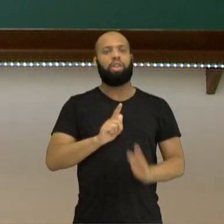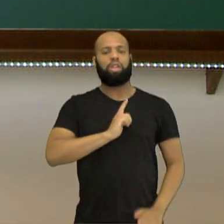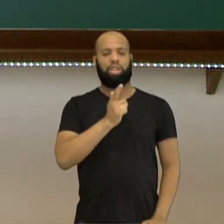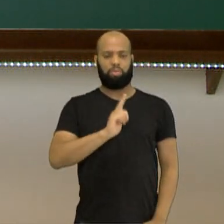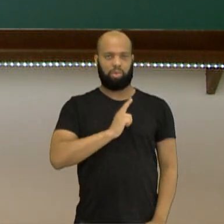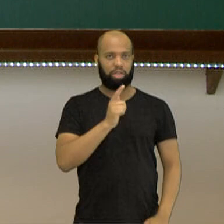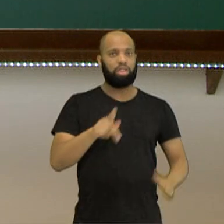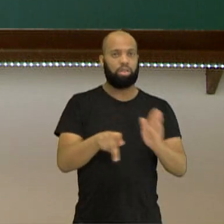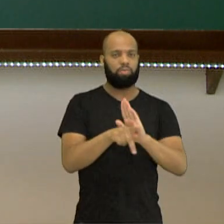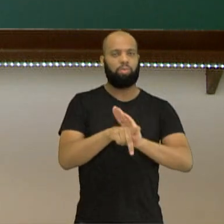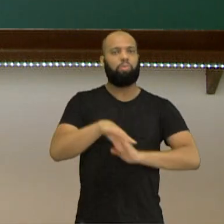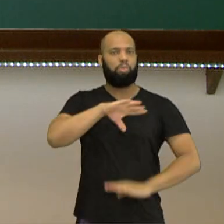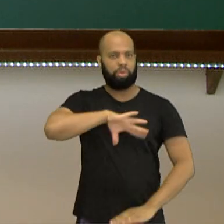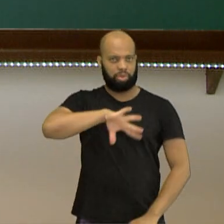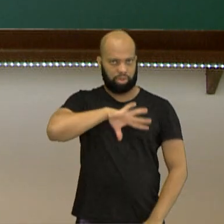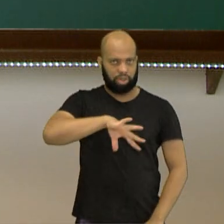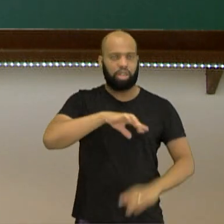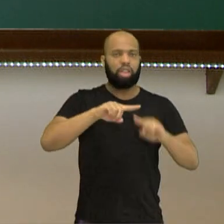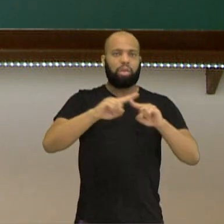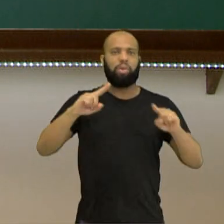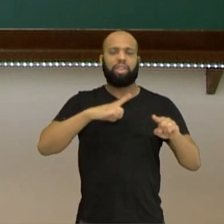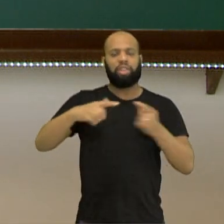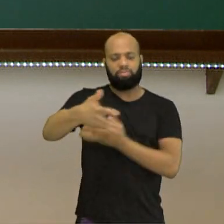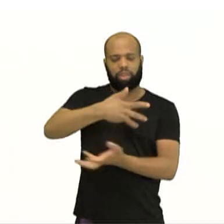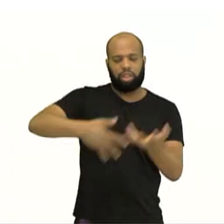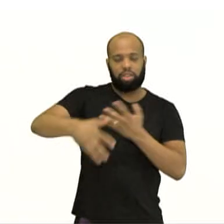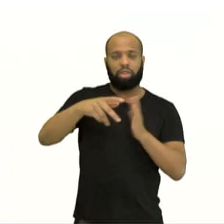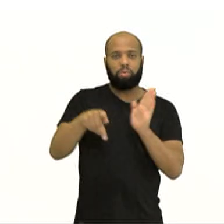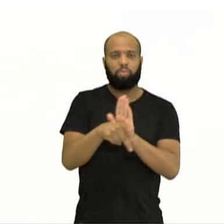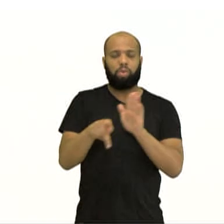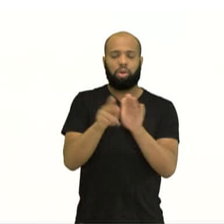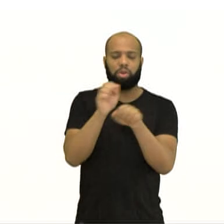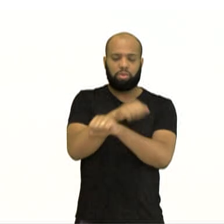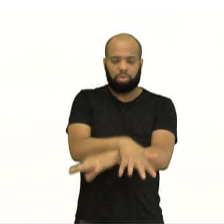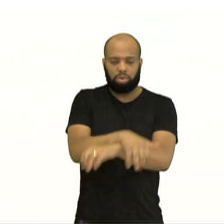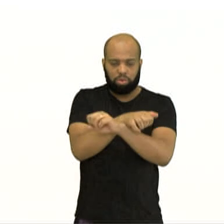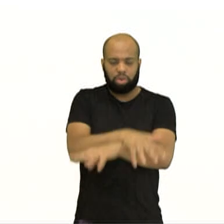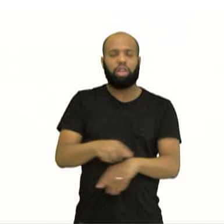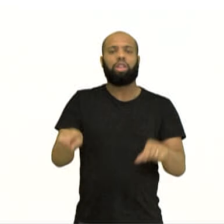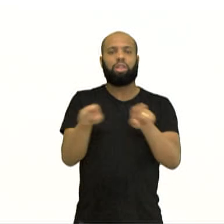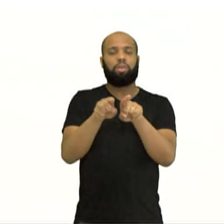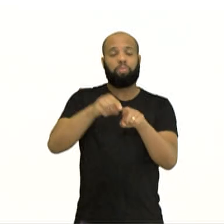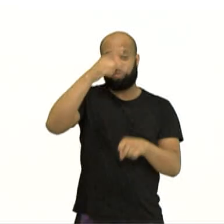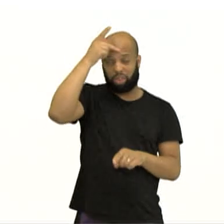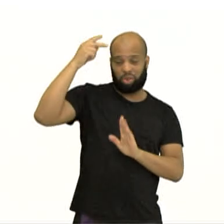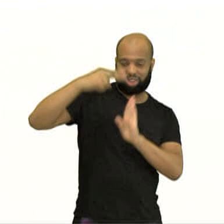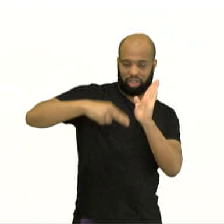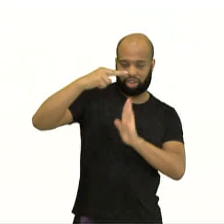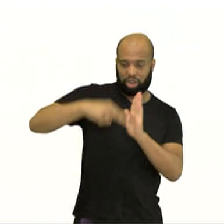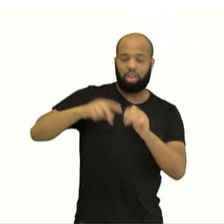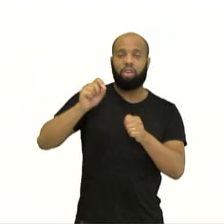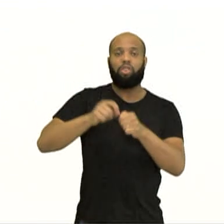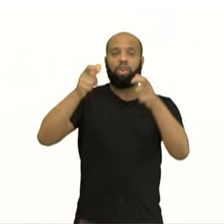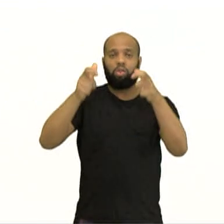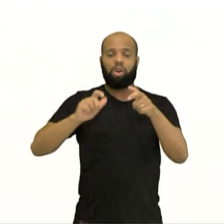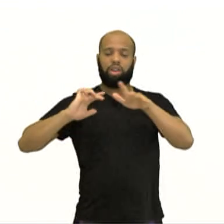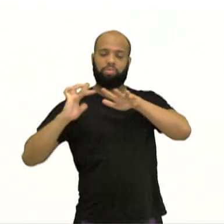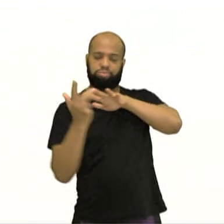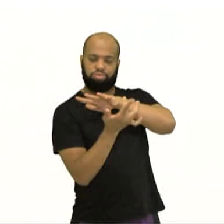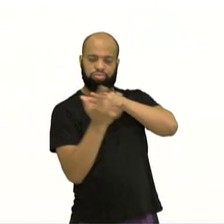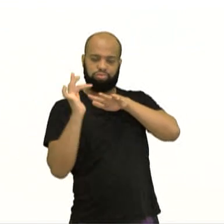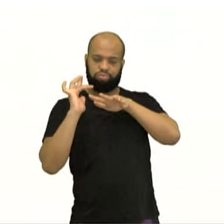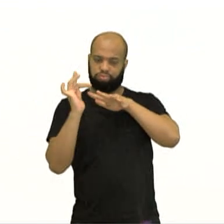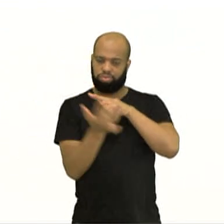ali, mas como boa parte das interações entre os veículos e os leitores vem sendo realizadas pelas redes sociais,